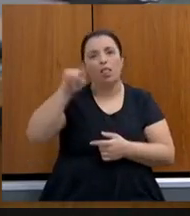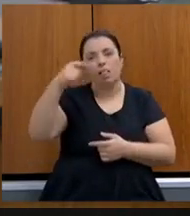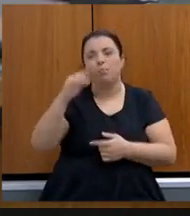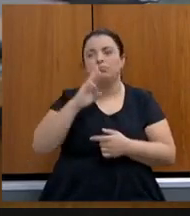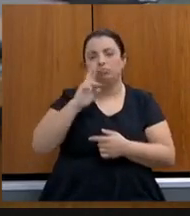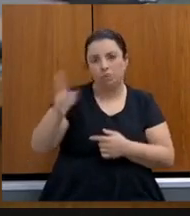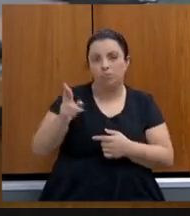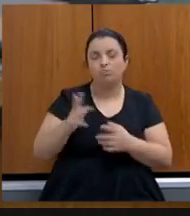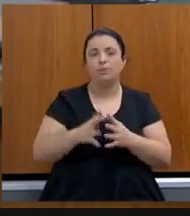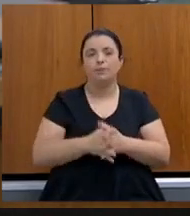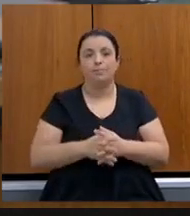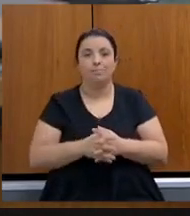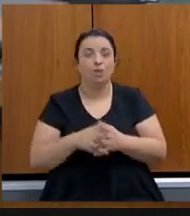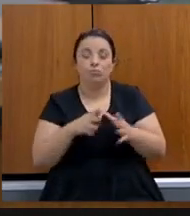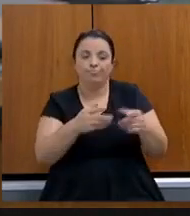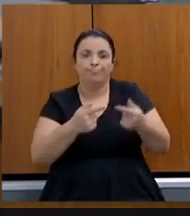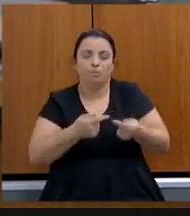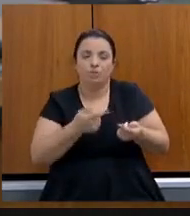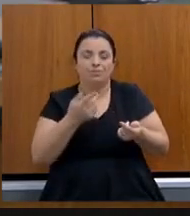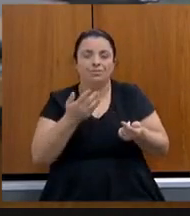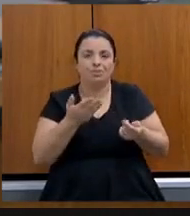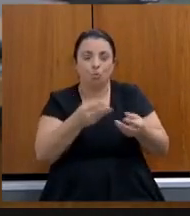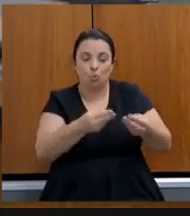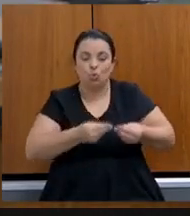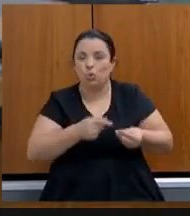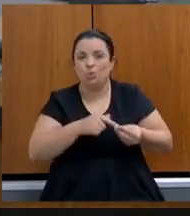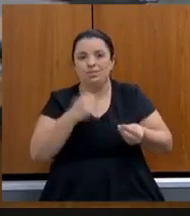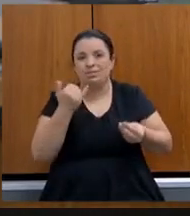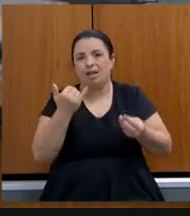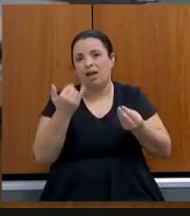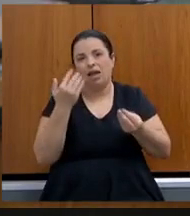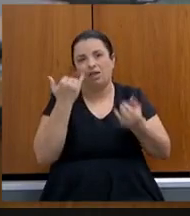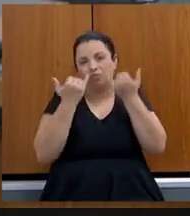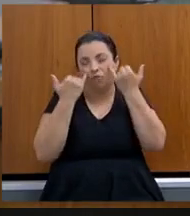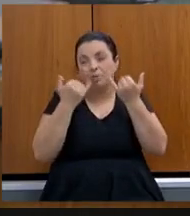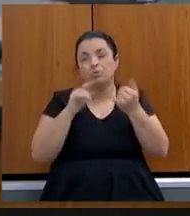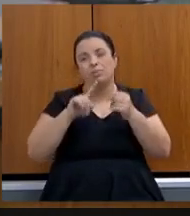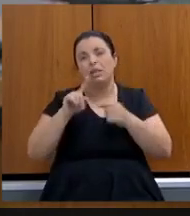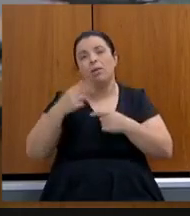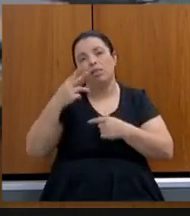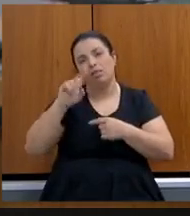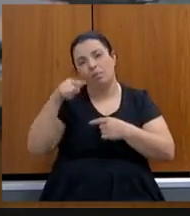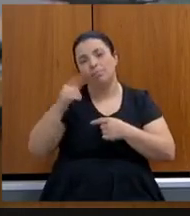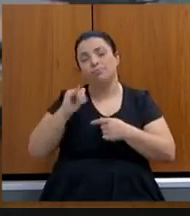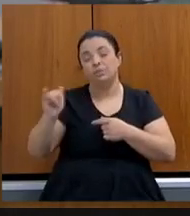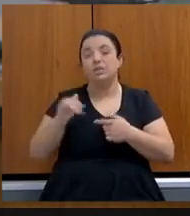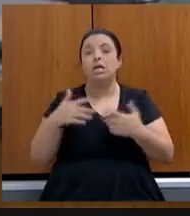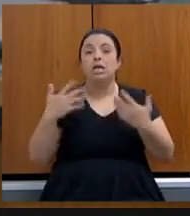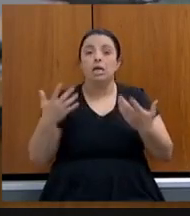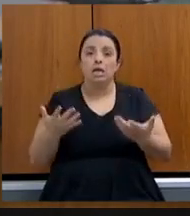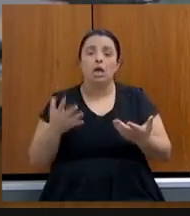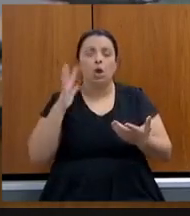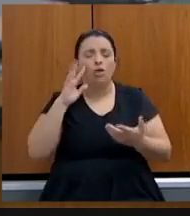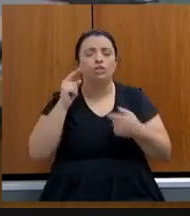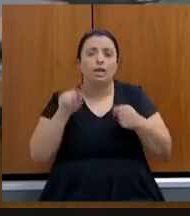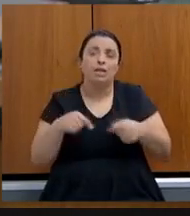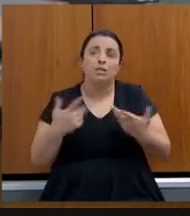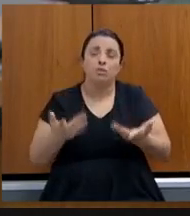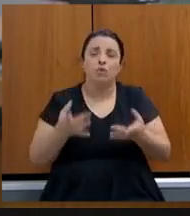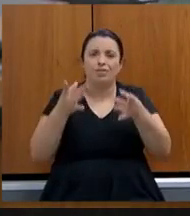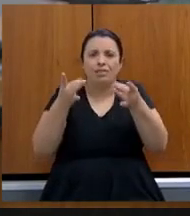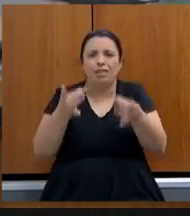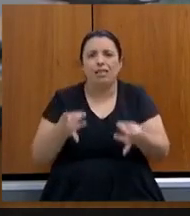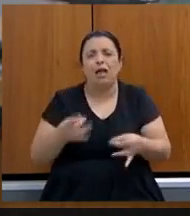lhe passar eu acho que era isso eu vou acho que eu vou ter uma oportunidade de falar mais pormenorizadamente